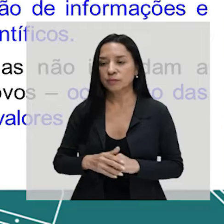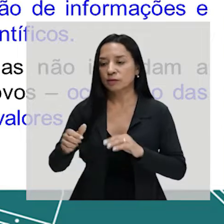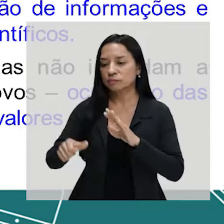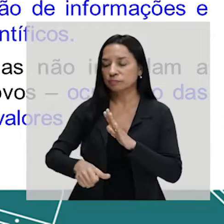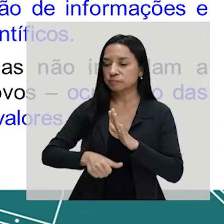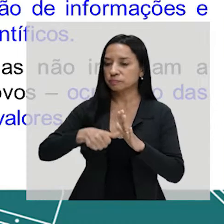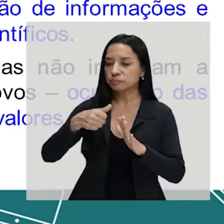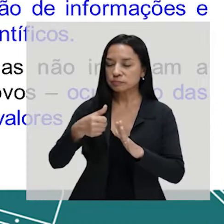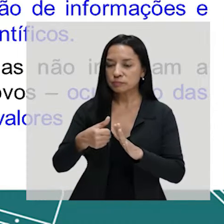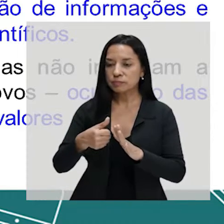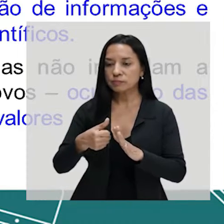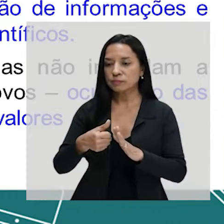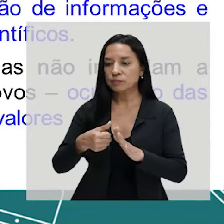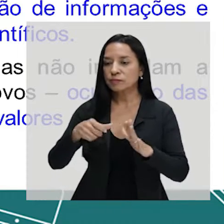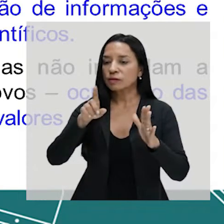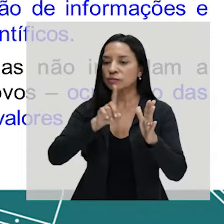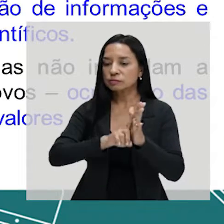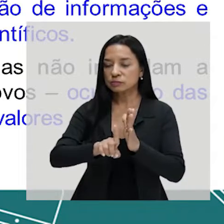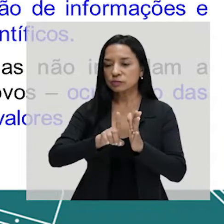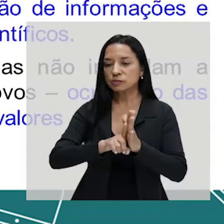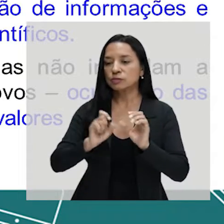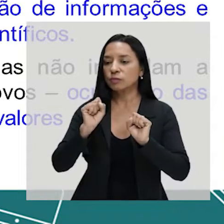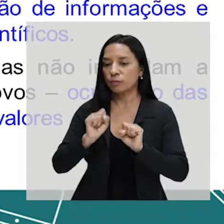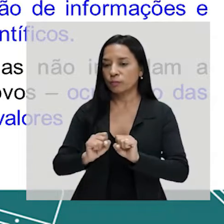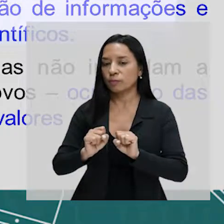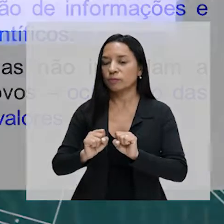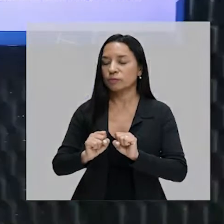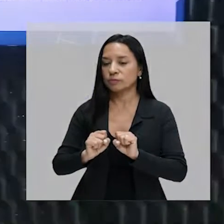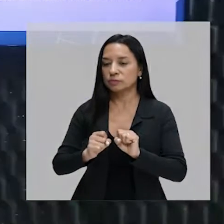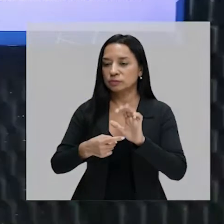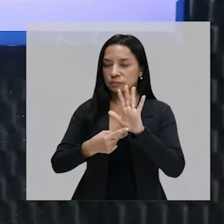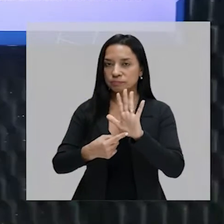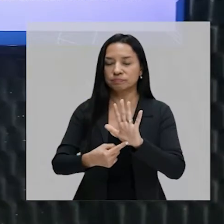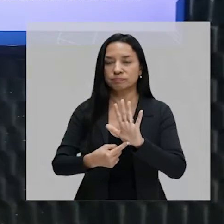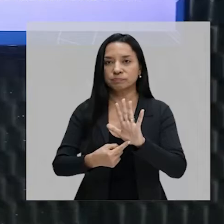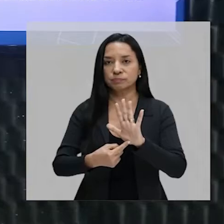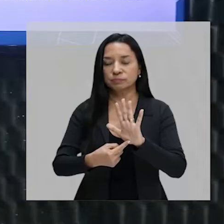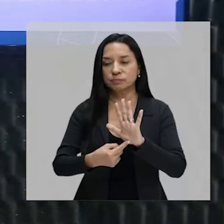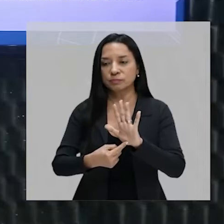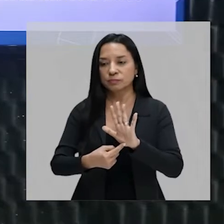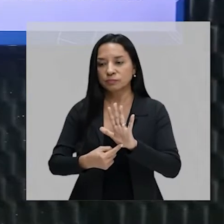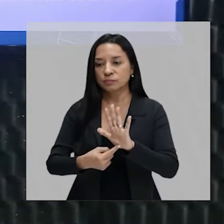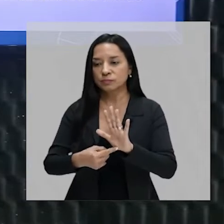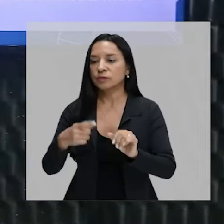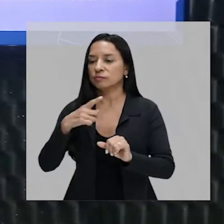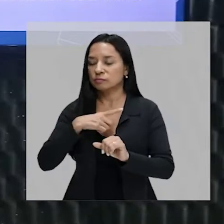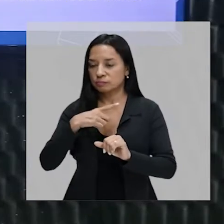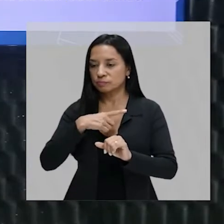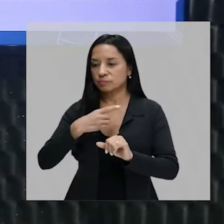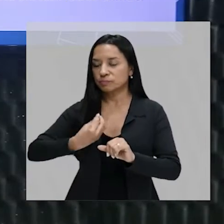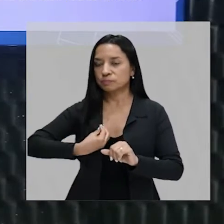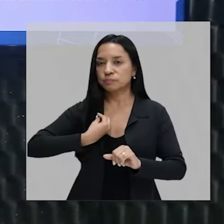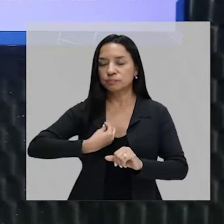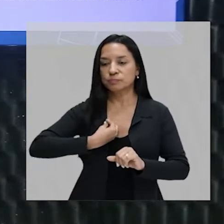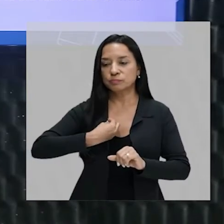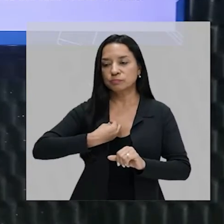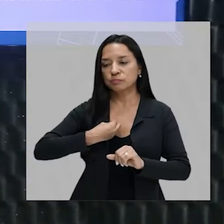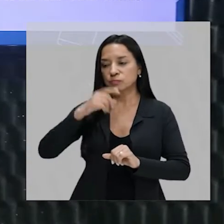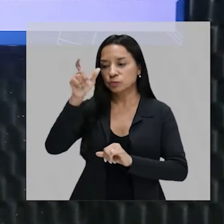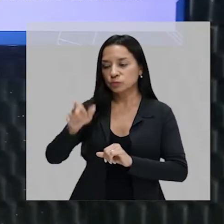é uma das primeiras questões que nós podemos trazer e já que nós temos a presença